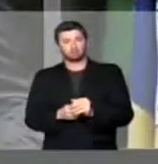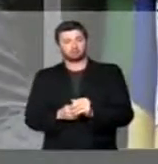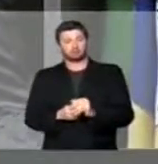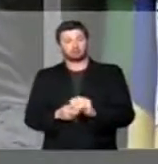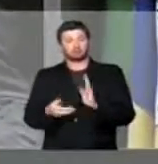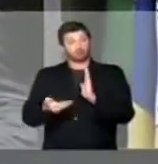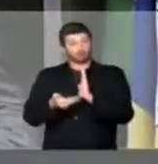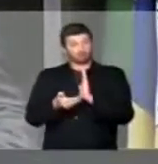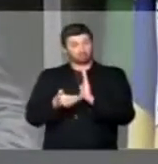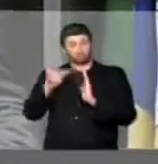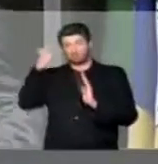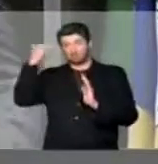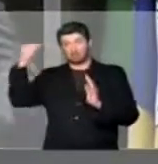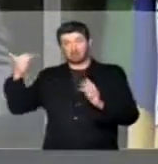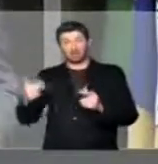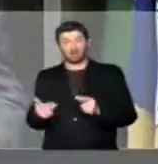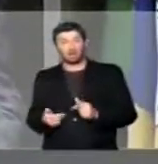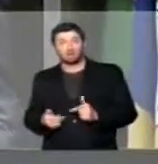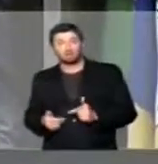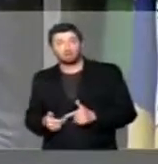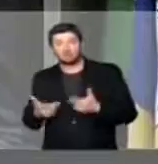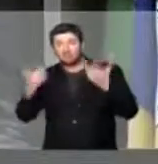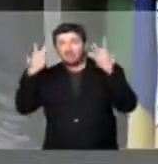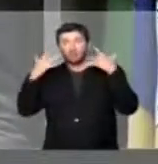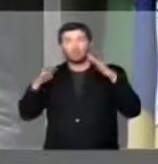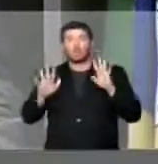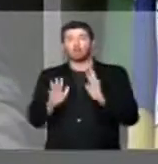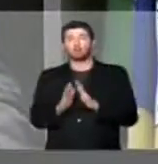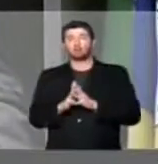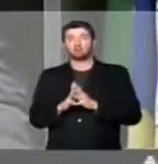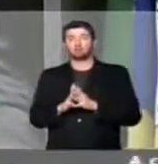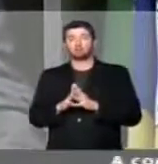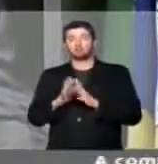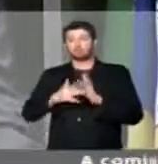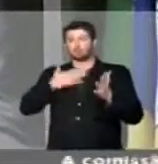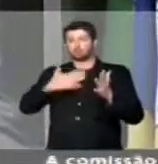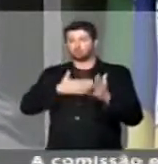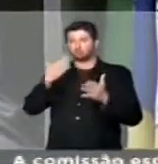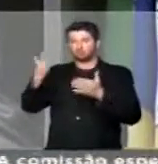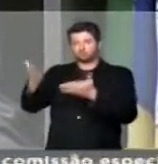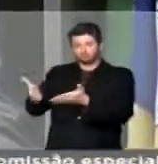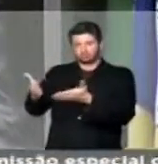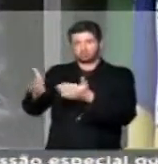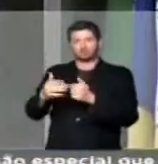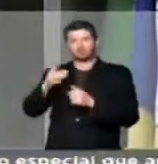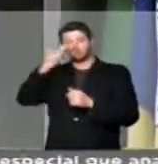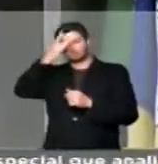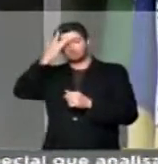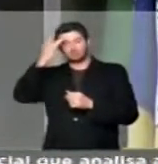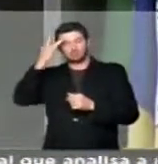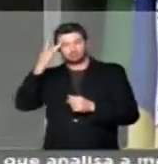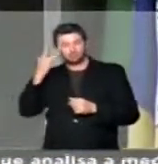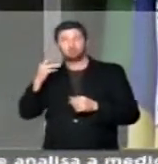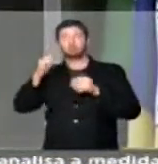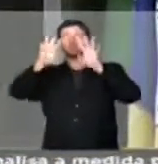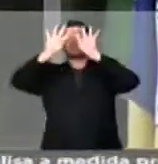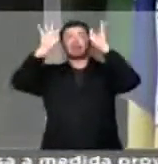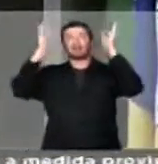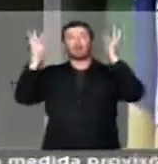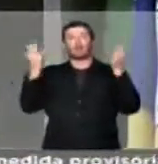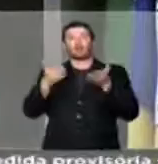câmara dos deputados nós estamos aqui a surpresa lhe daqueles que vêm nas galerias